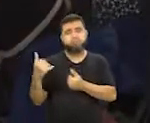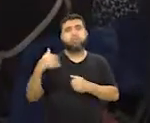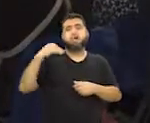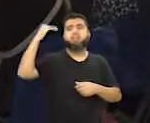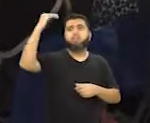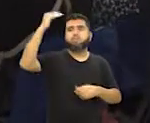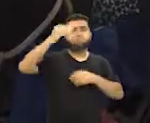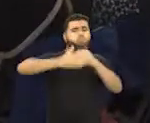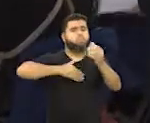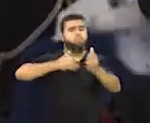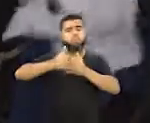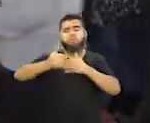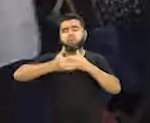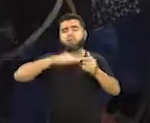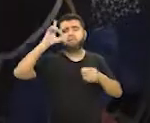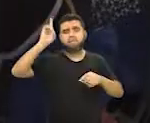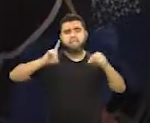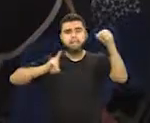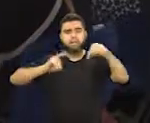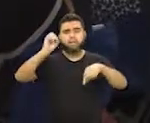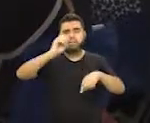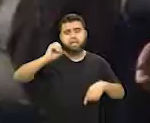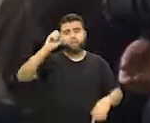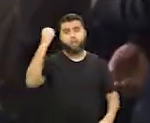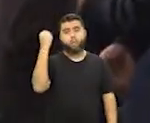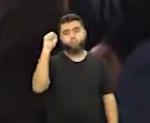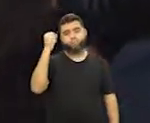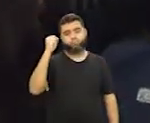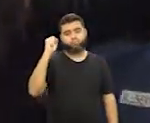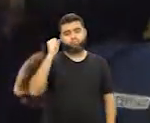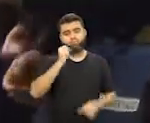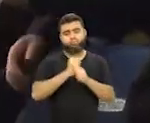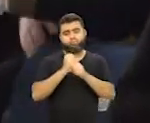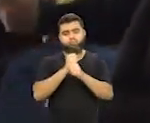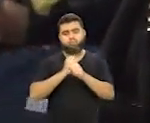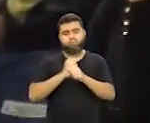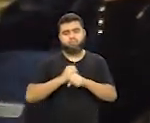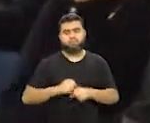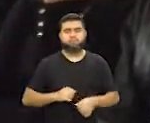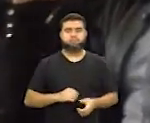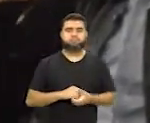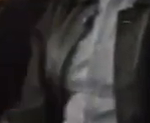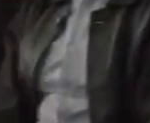de deficiência. Atua na cidade de Osasco há 8 anos.